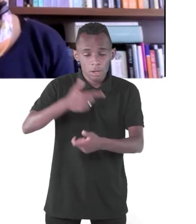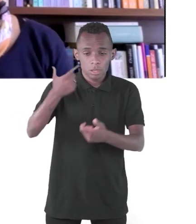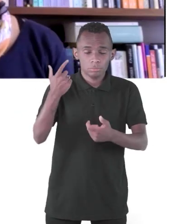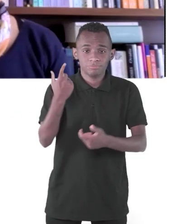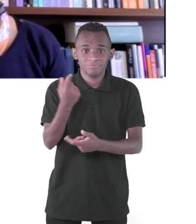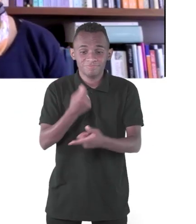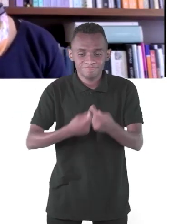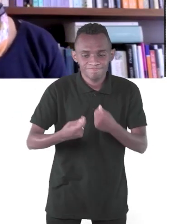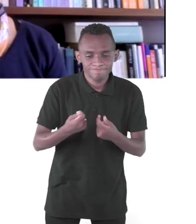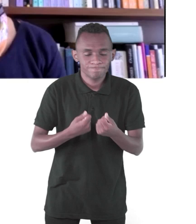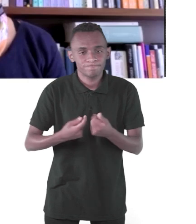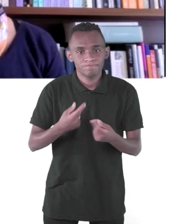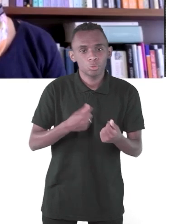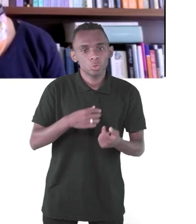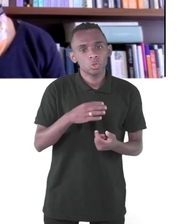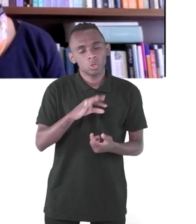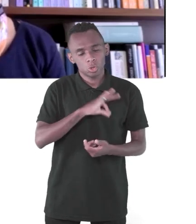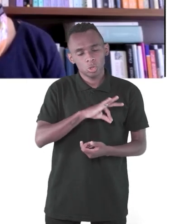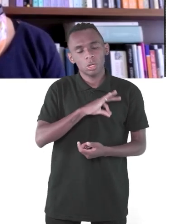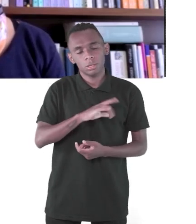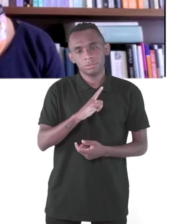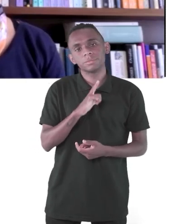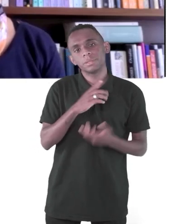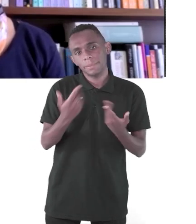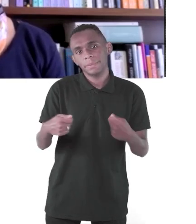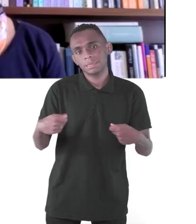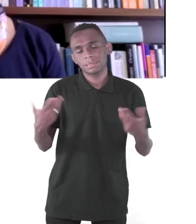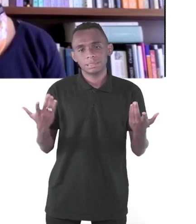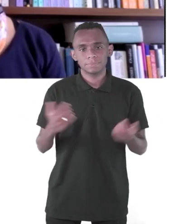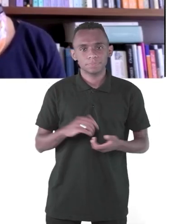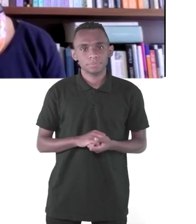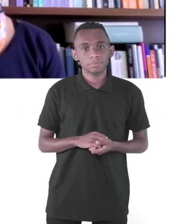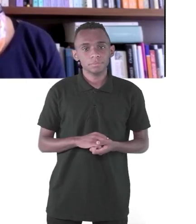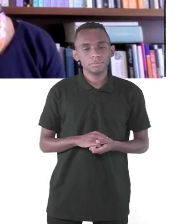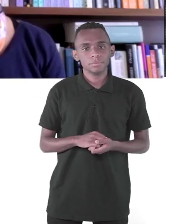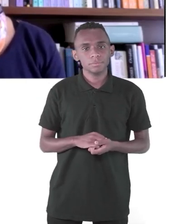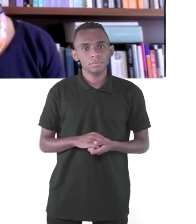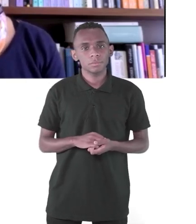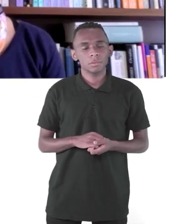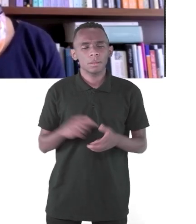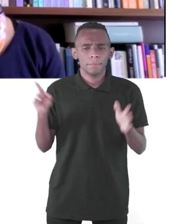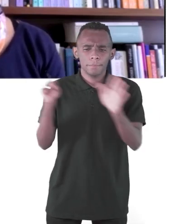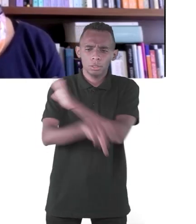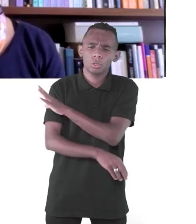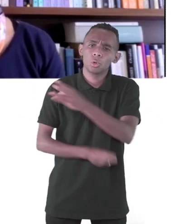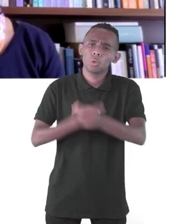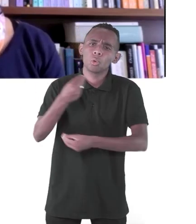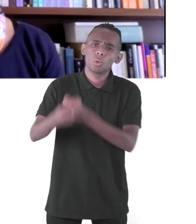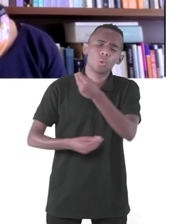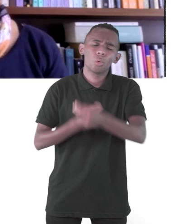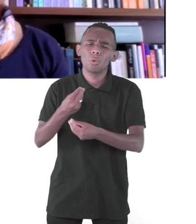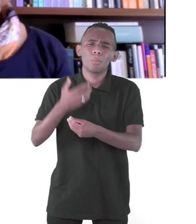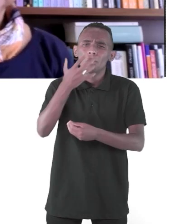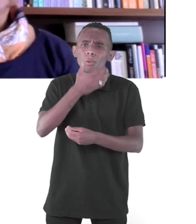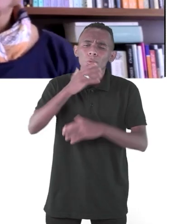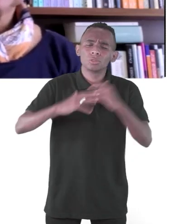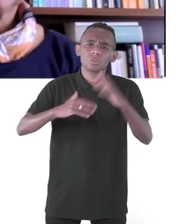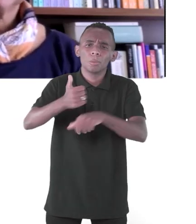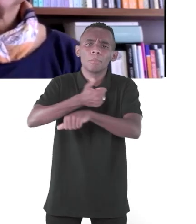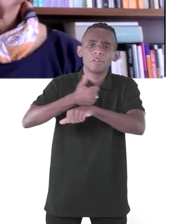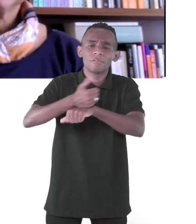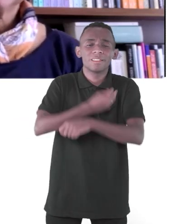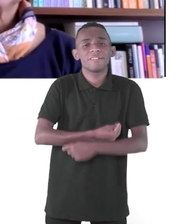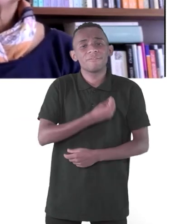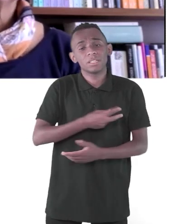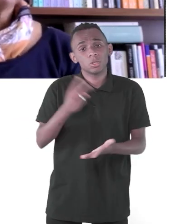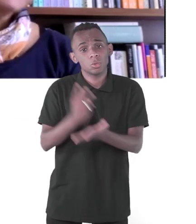para um mundo mais financeiramente viável. E agora a pergunta, como é que os músicos vão viver nesse mundo